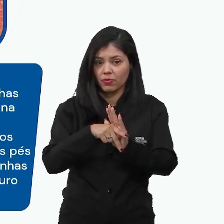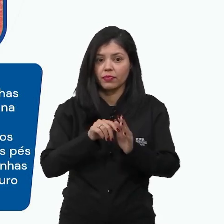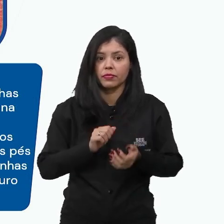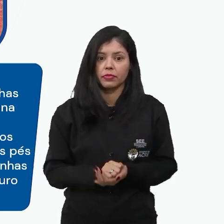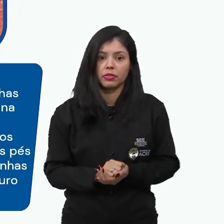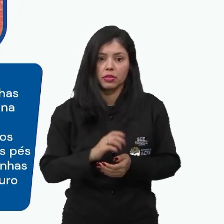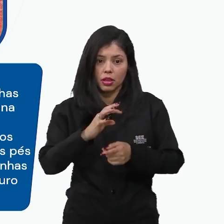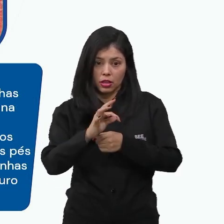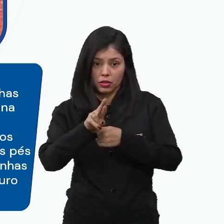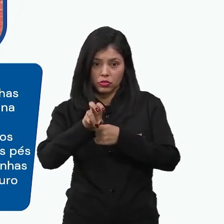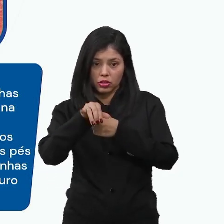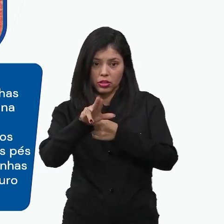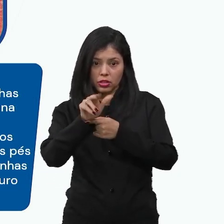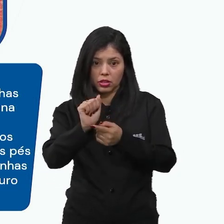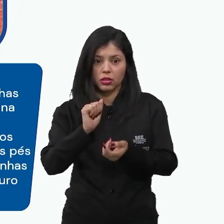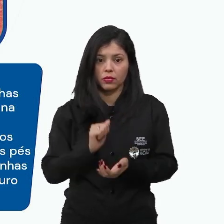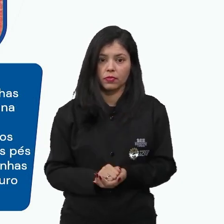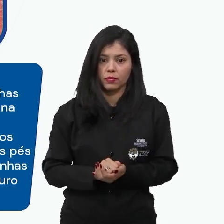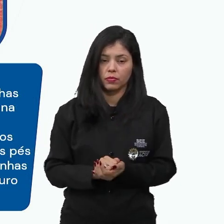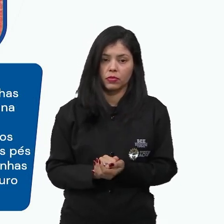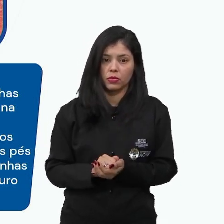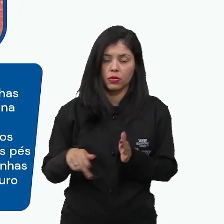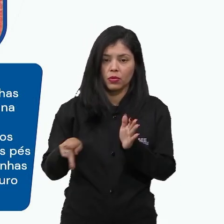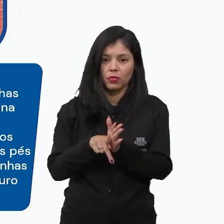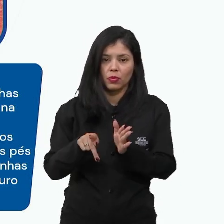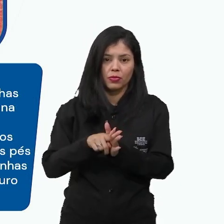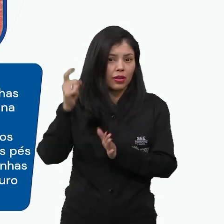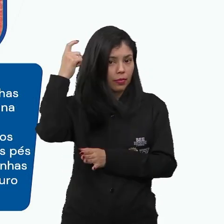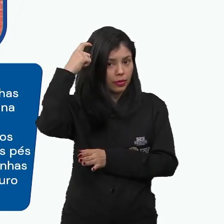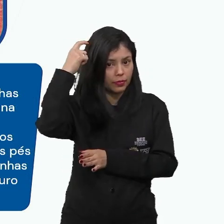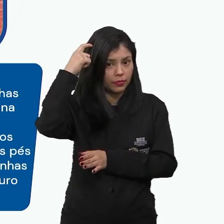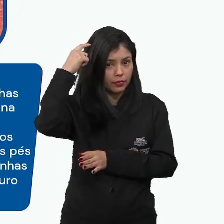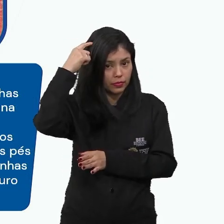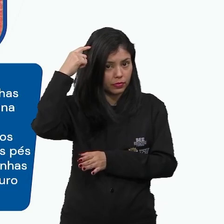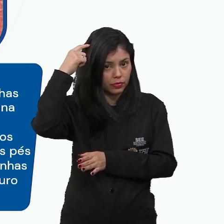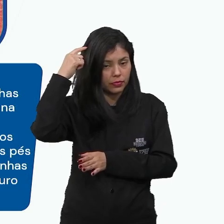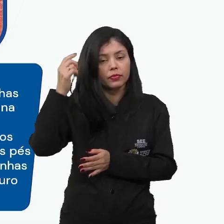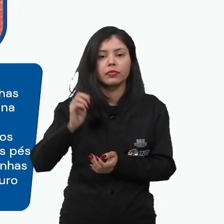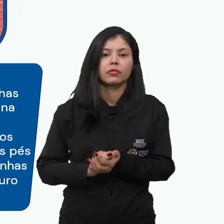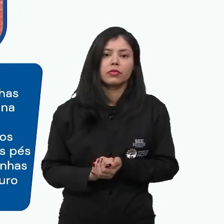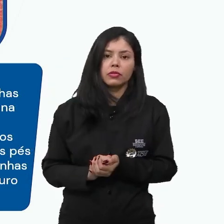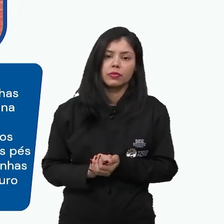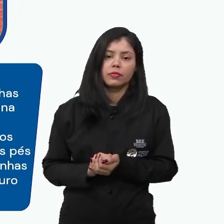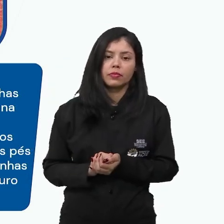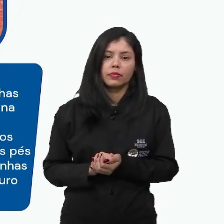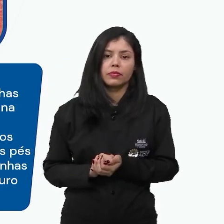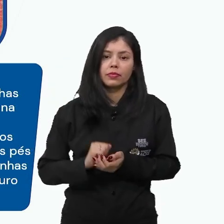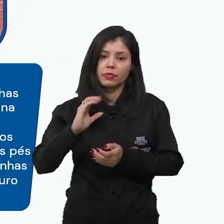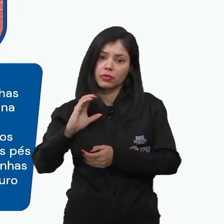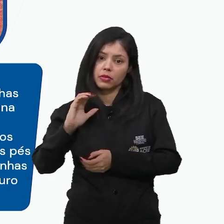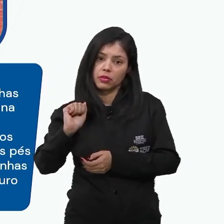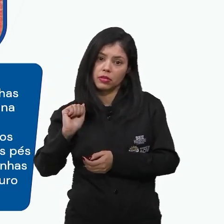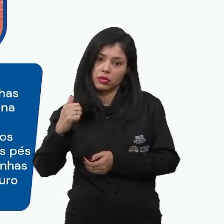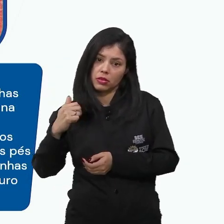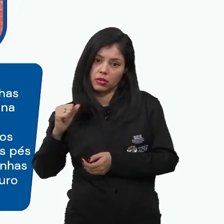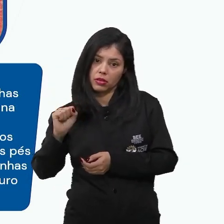a tinea capitis, que é a micose ali do couro cabeludo, né, que vai causar ali a questão da caspa.